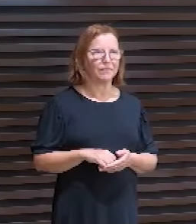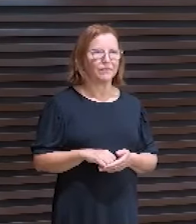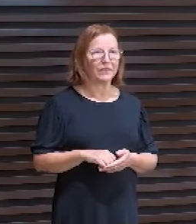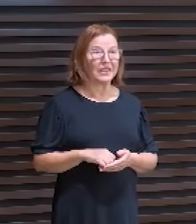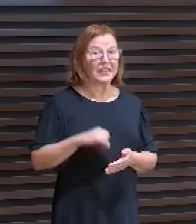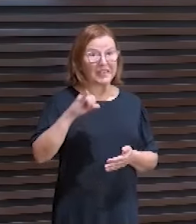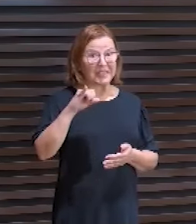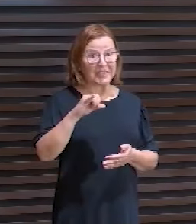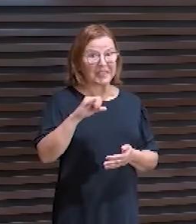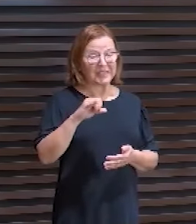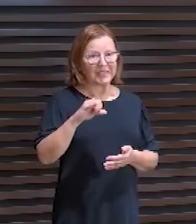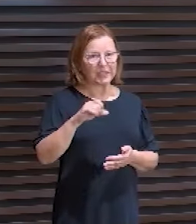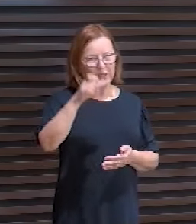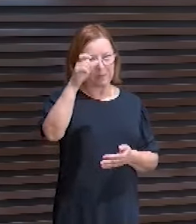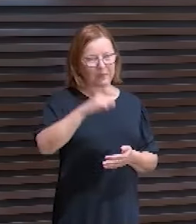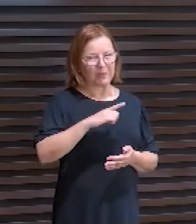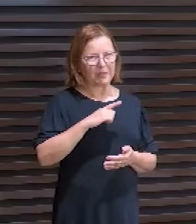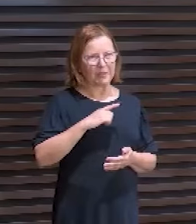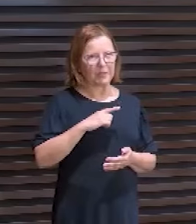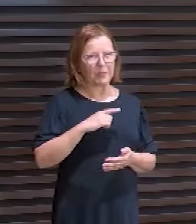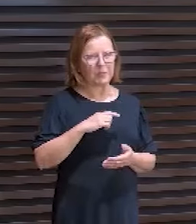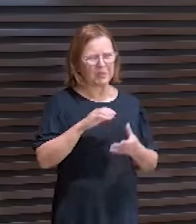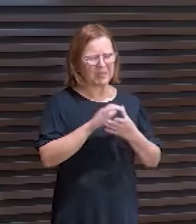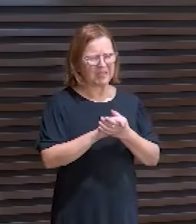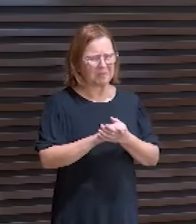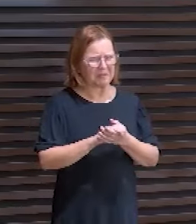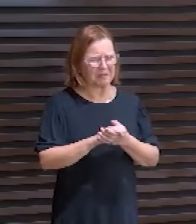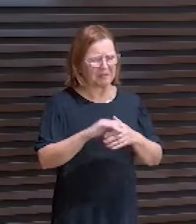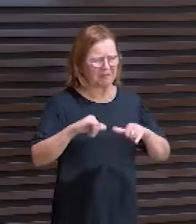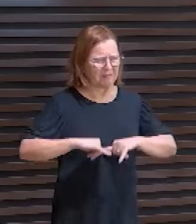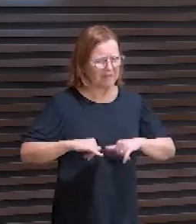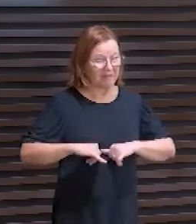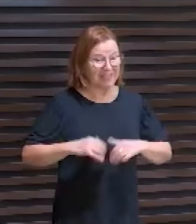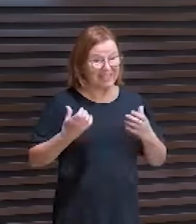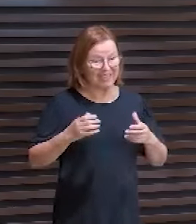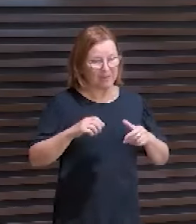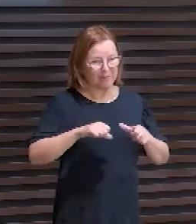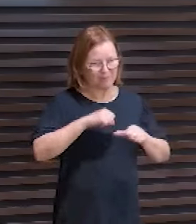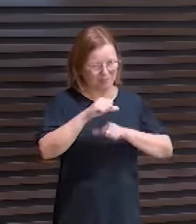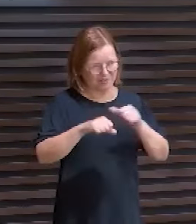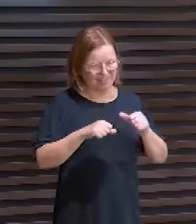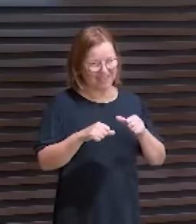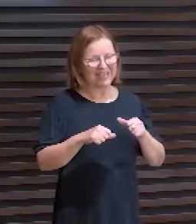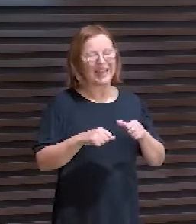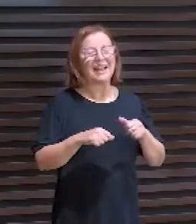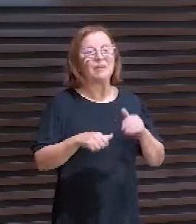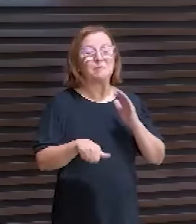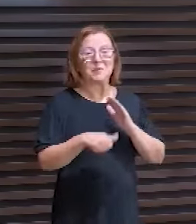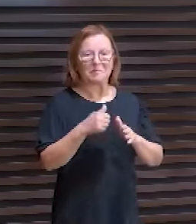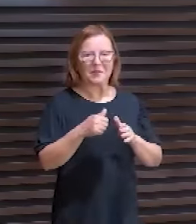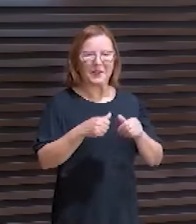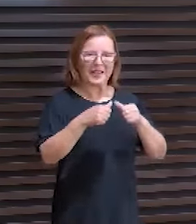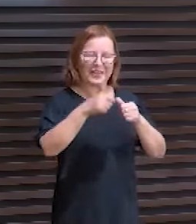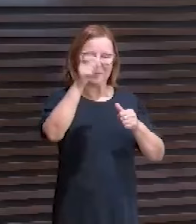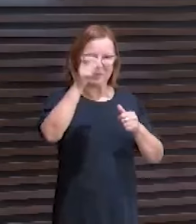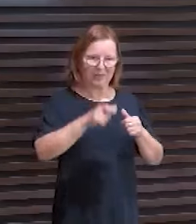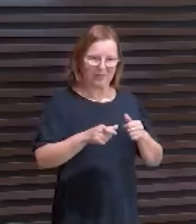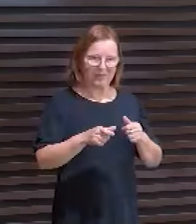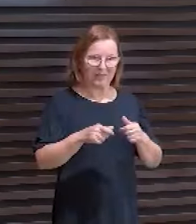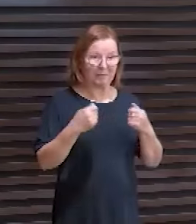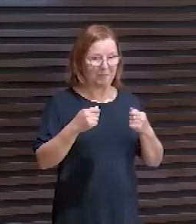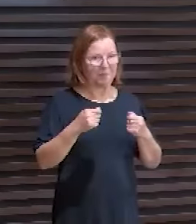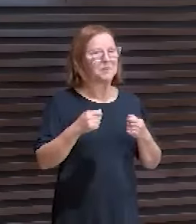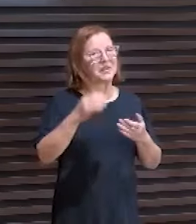sofrível e quer mudança em primeiro lugar Esse Alguém precisa ter a convicção de que é uma nova